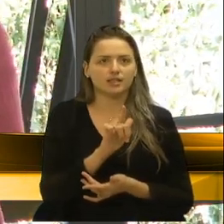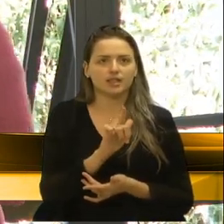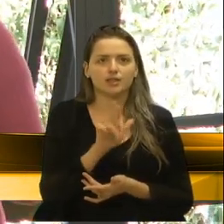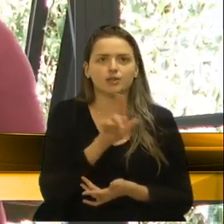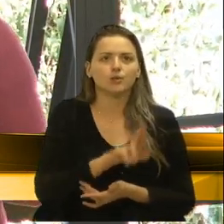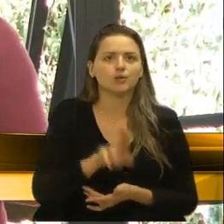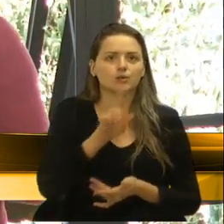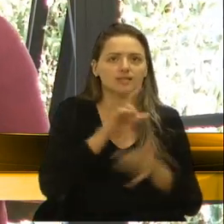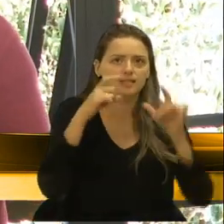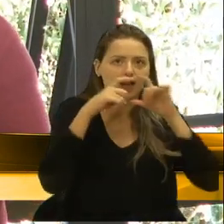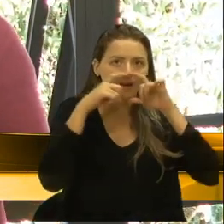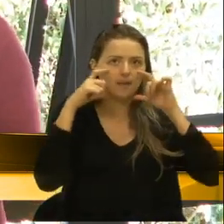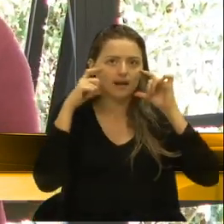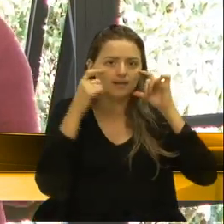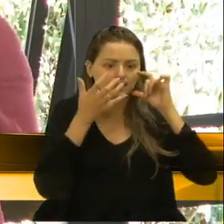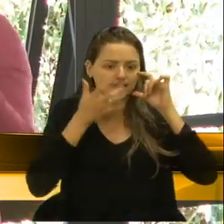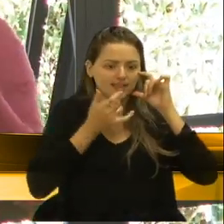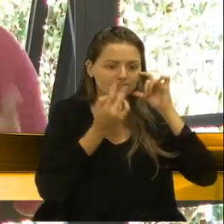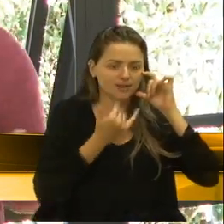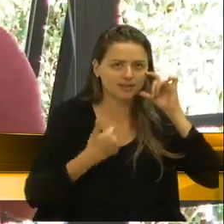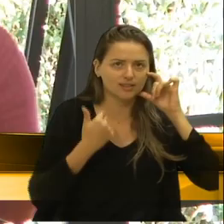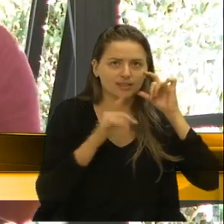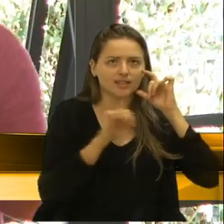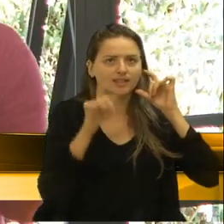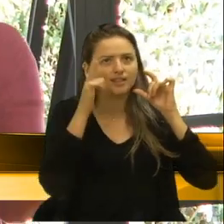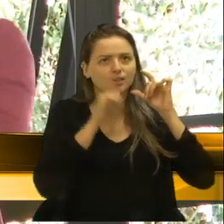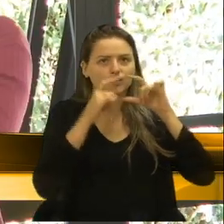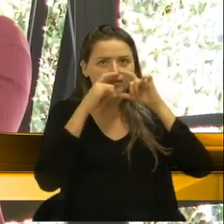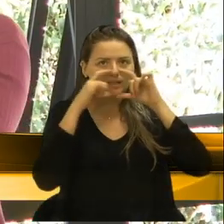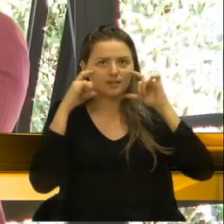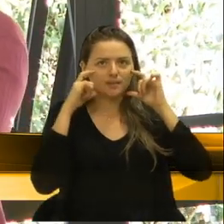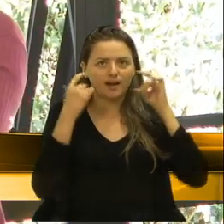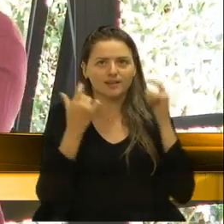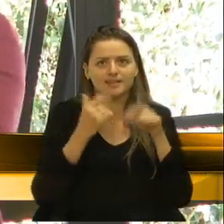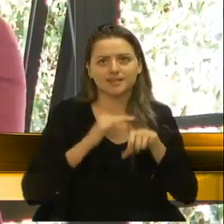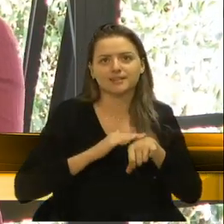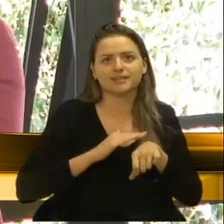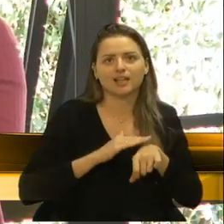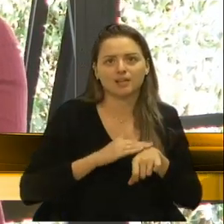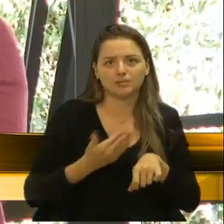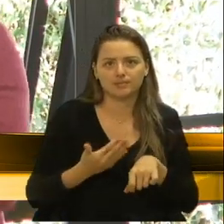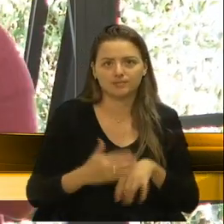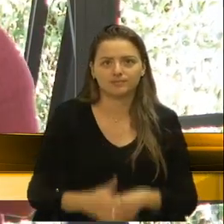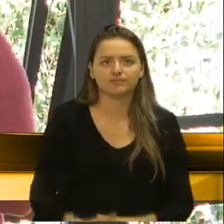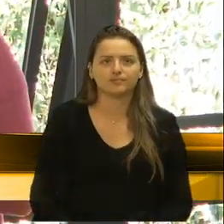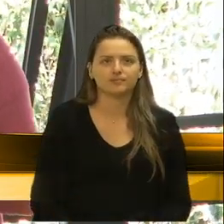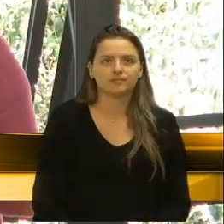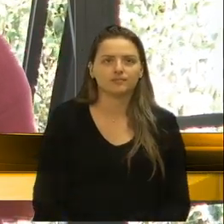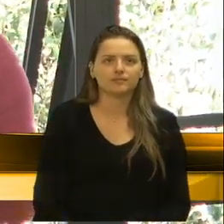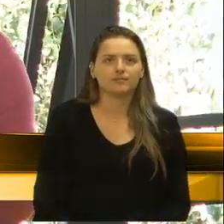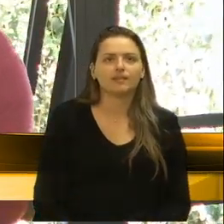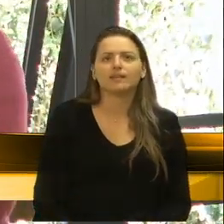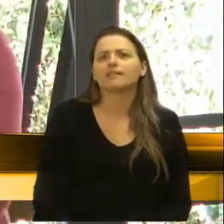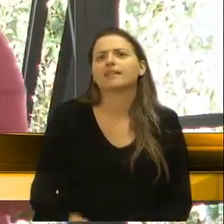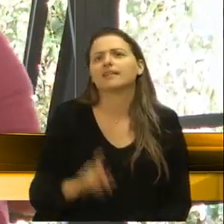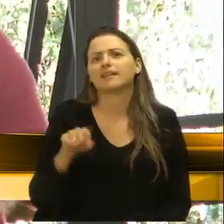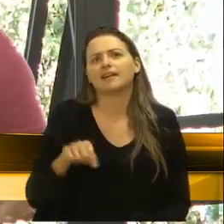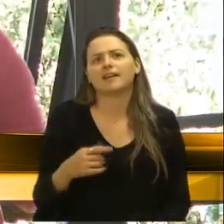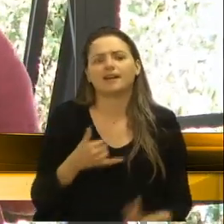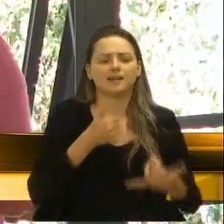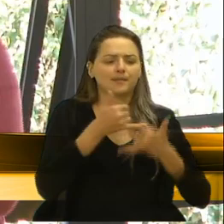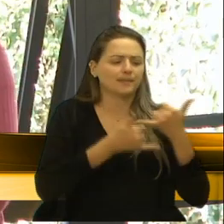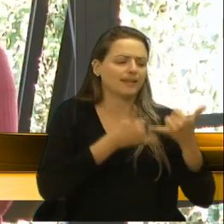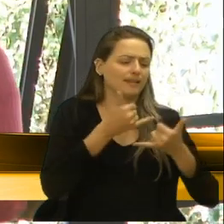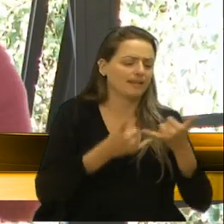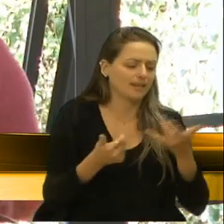usar a máscara, não consegue ficar com uma máscara por muito tempo. E é brinquedo na